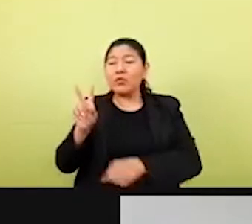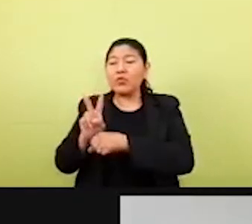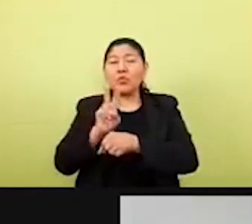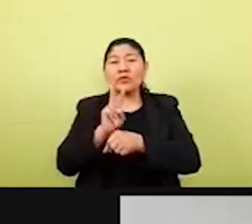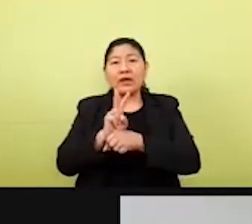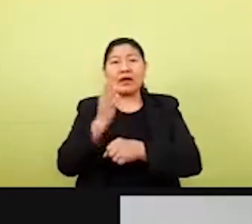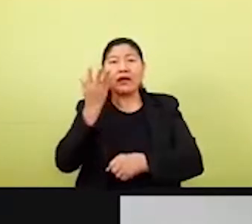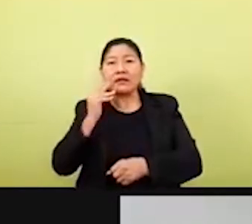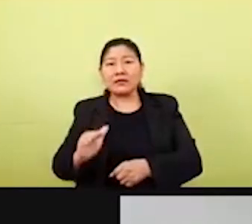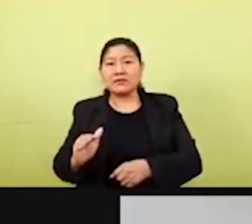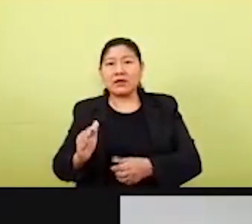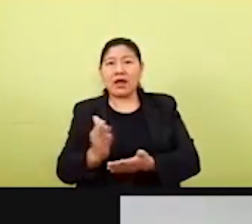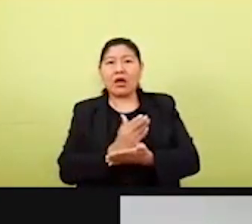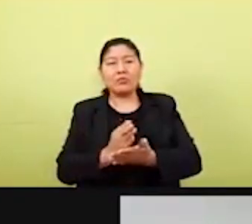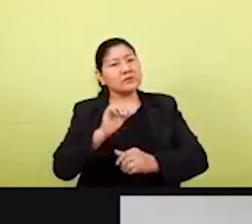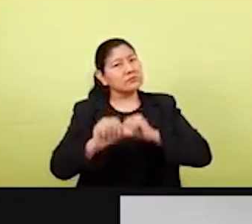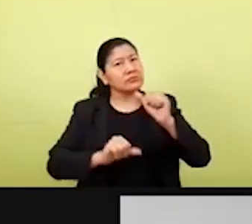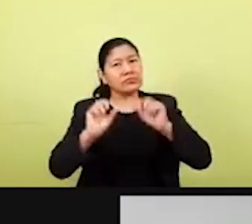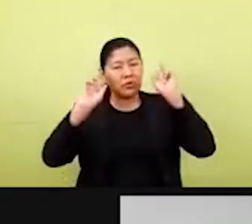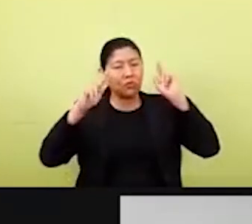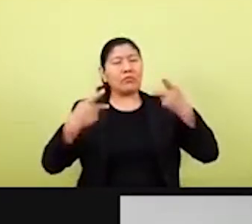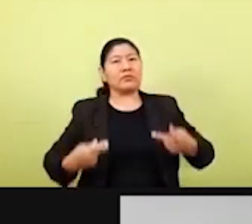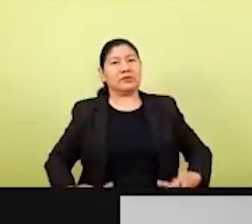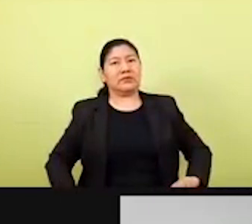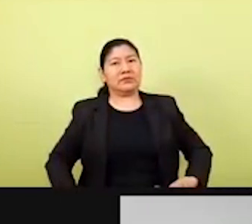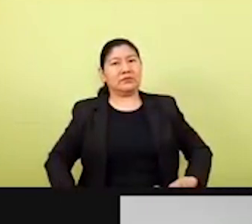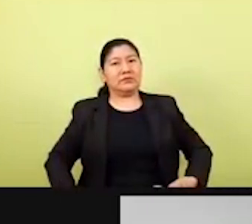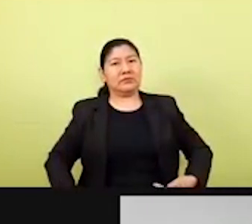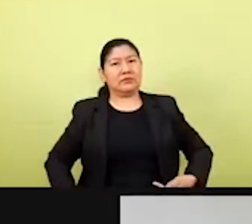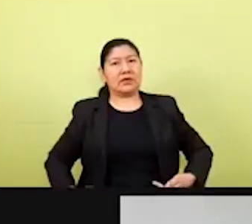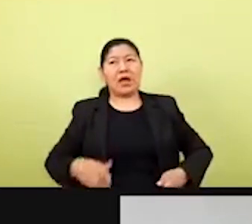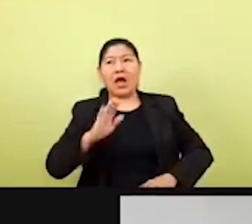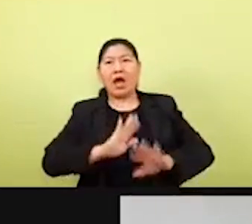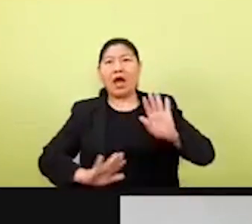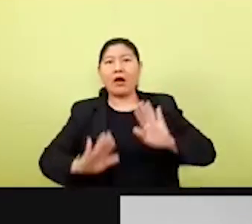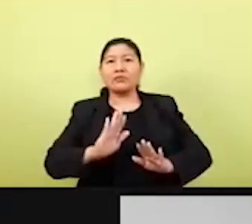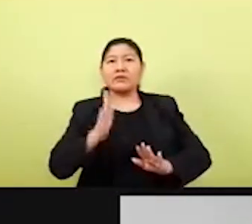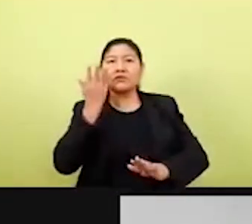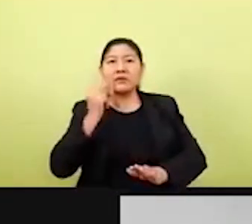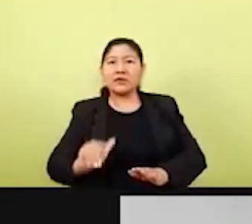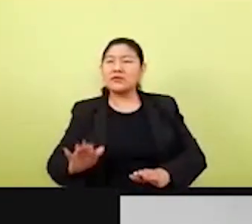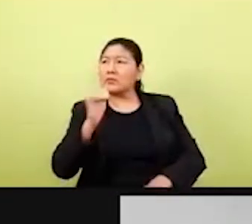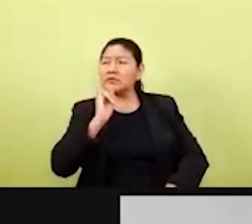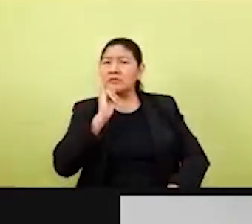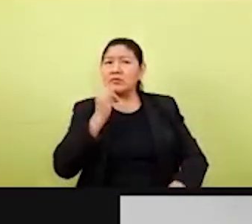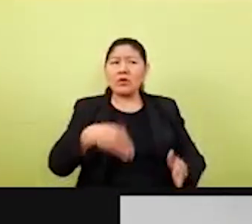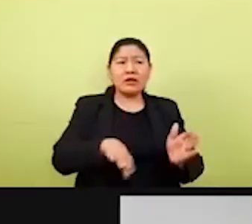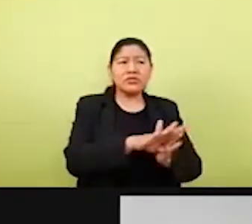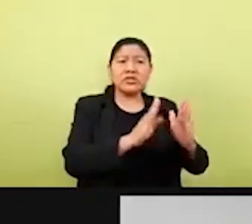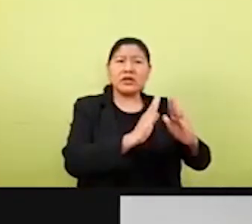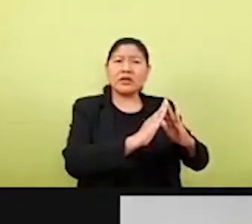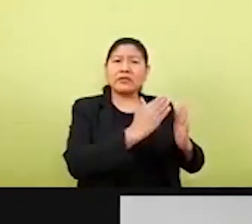as crianças começam a manifestar dor de barriga. Tem criança que tem dor de barriga todo dia, e